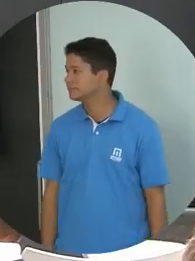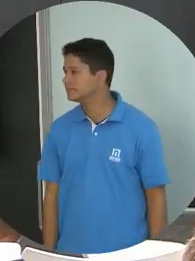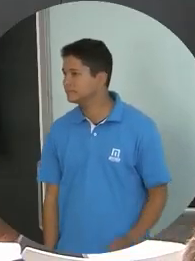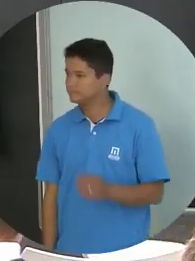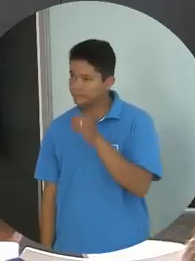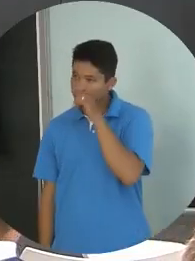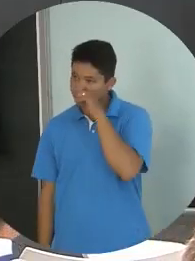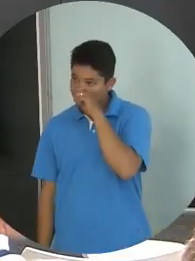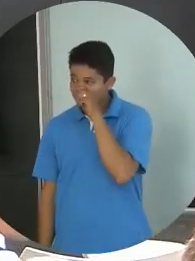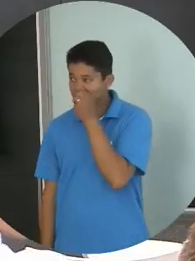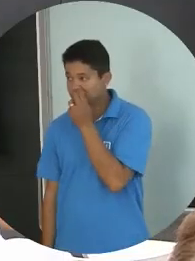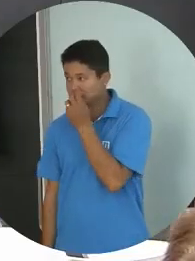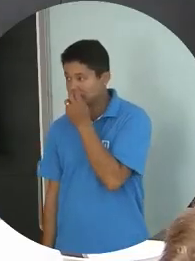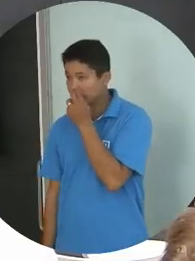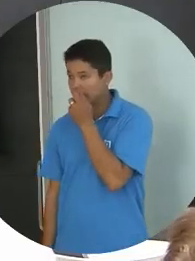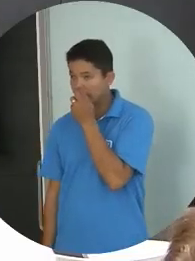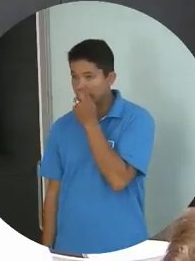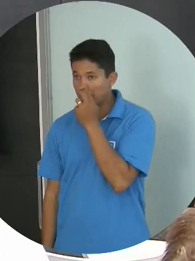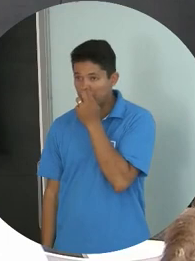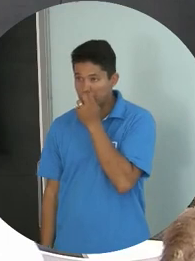Obrigado. Nada.